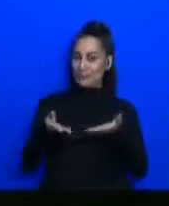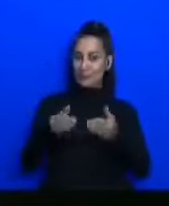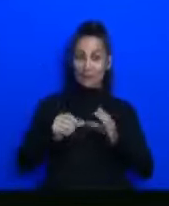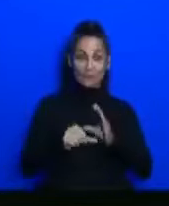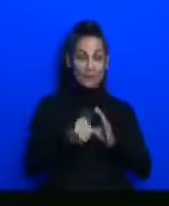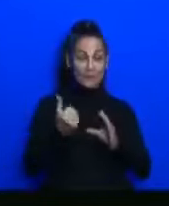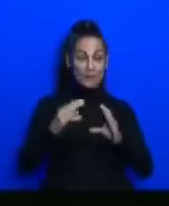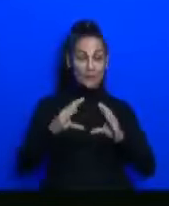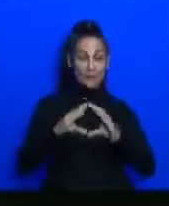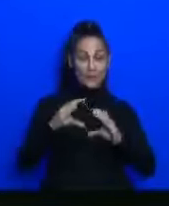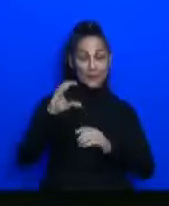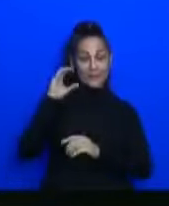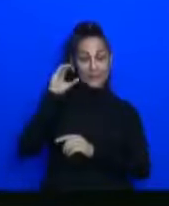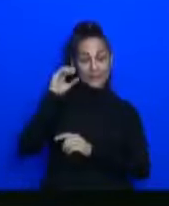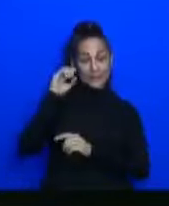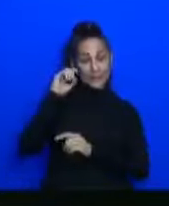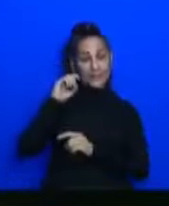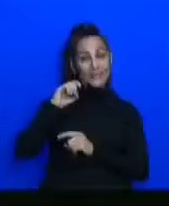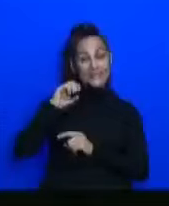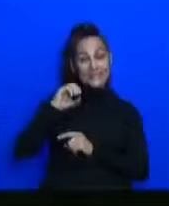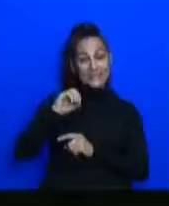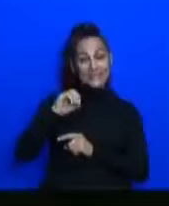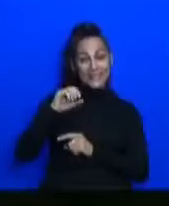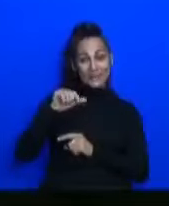primeira bola, 07.